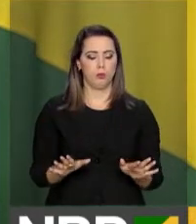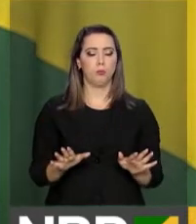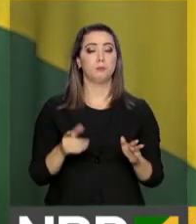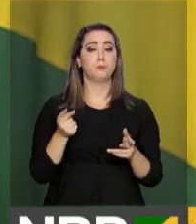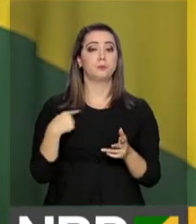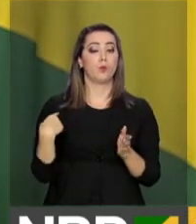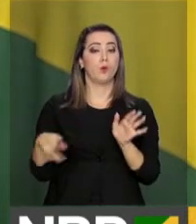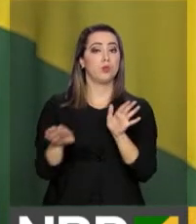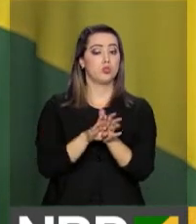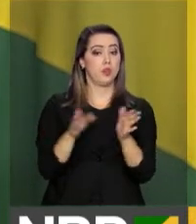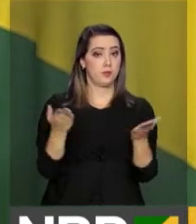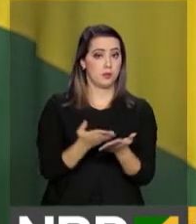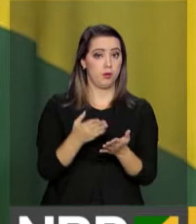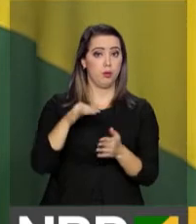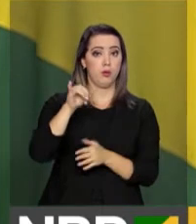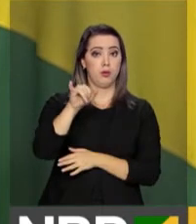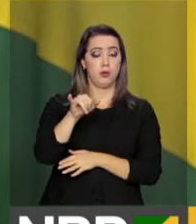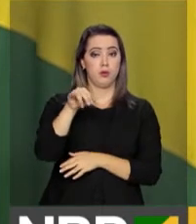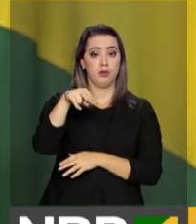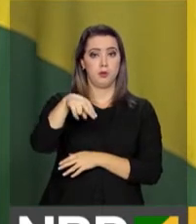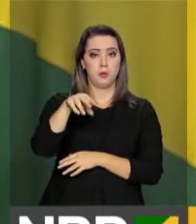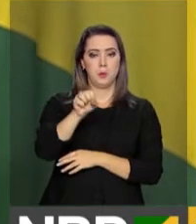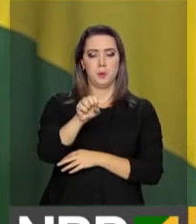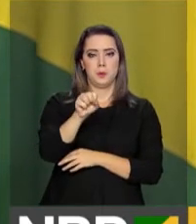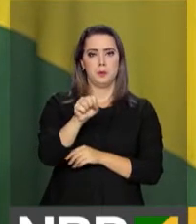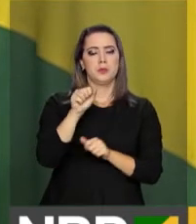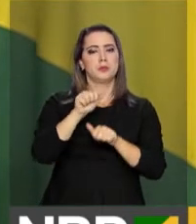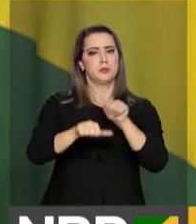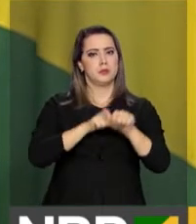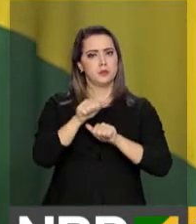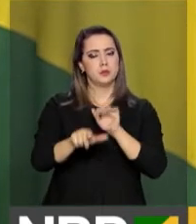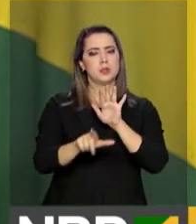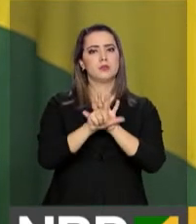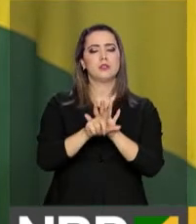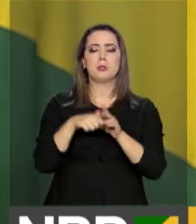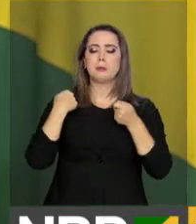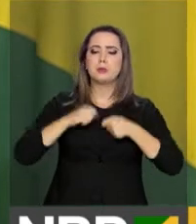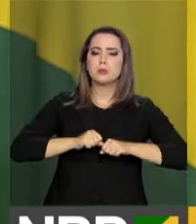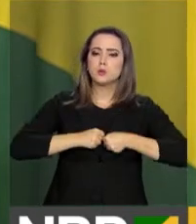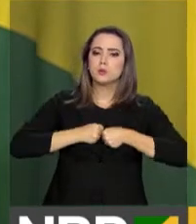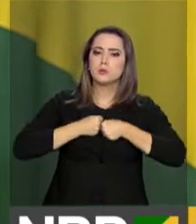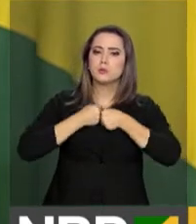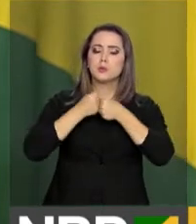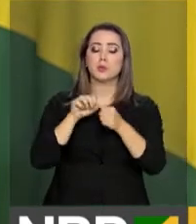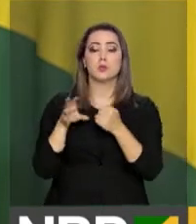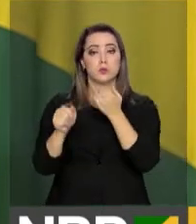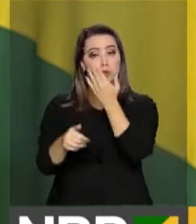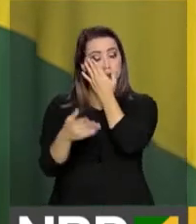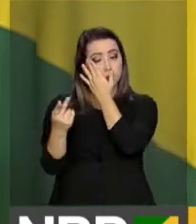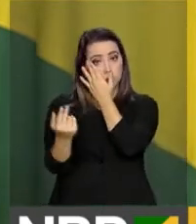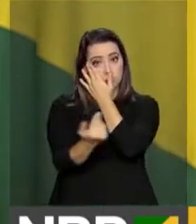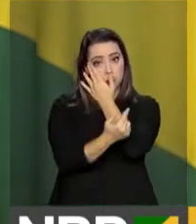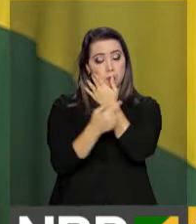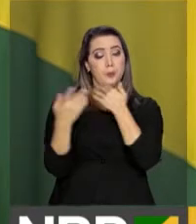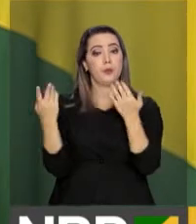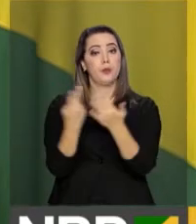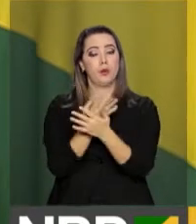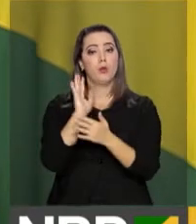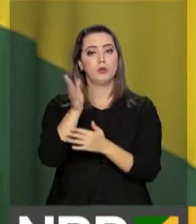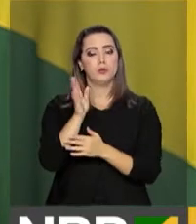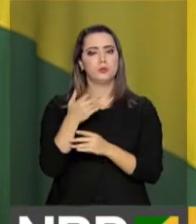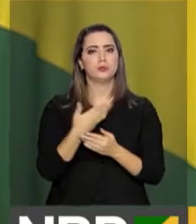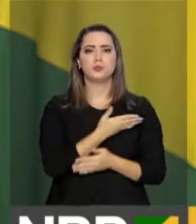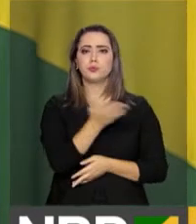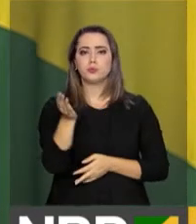social e aí é preciso empenho de todos como já vem sendo feito é eu